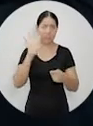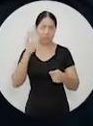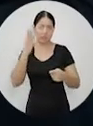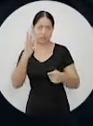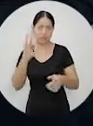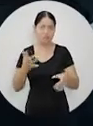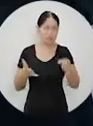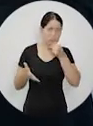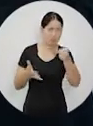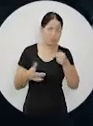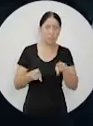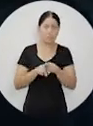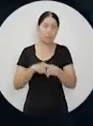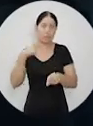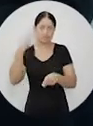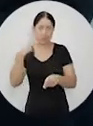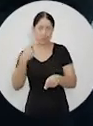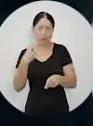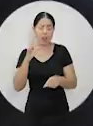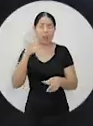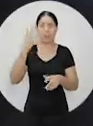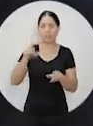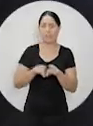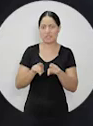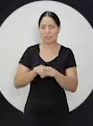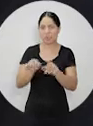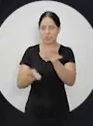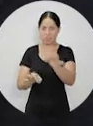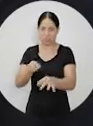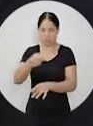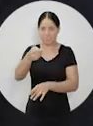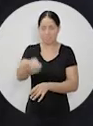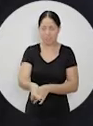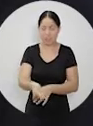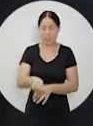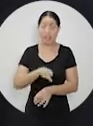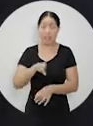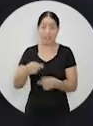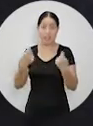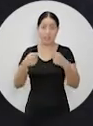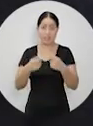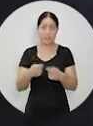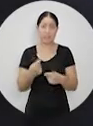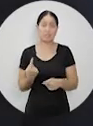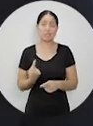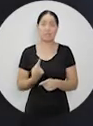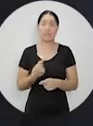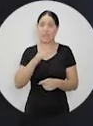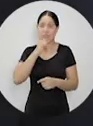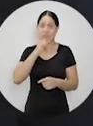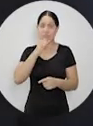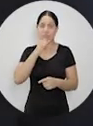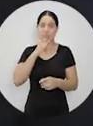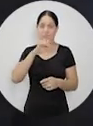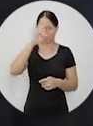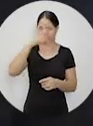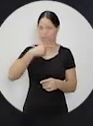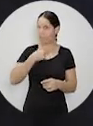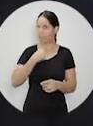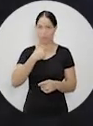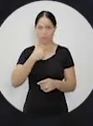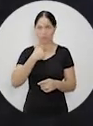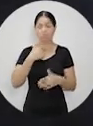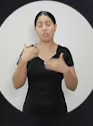coisa que acontece com o jornalista, que acontece com o advogado, acontece com o juiz. Ou seja, o juiz, para decidir, ele tem que ser imparcial. Ele está